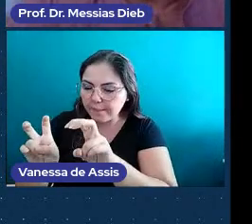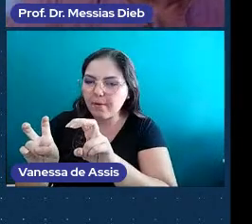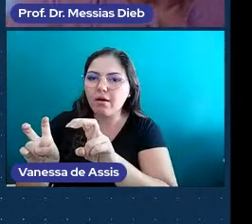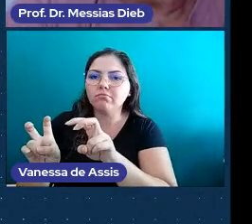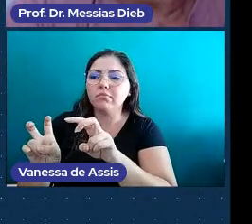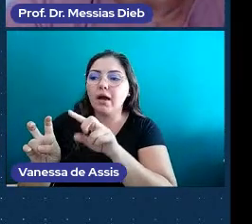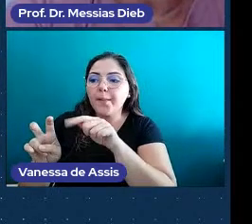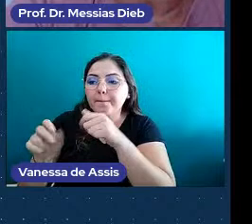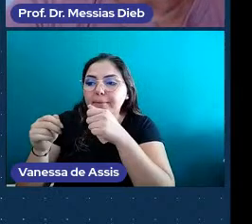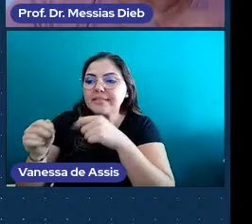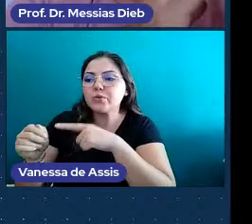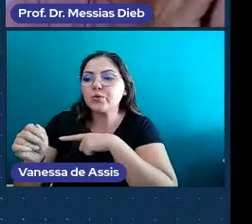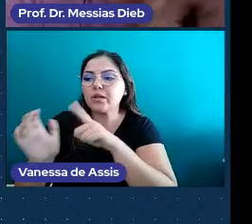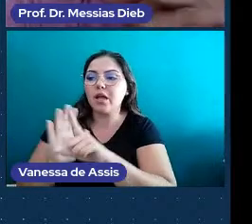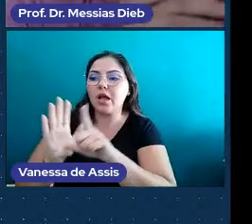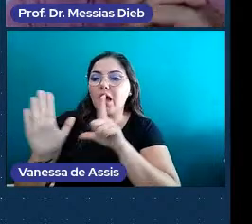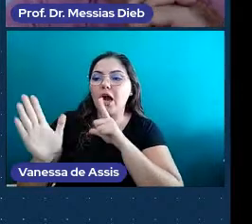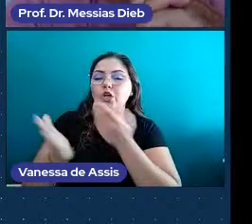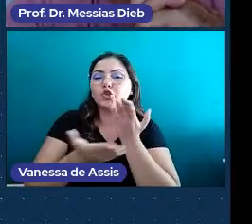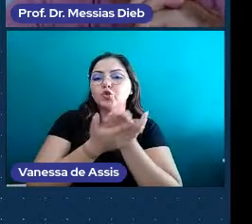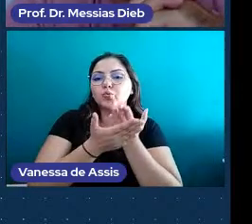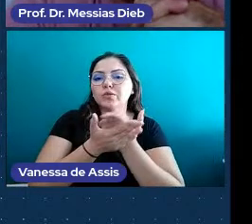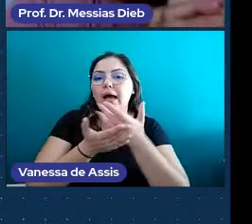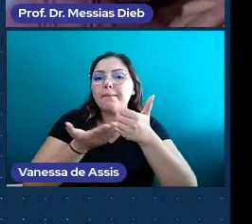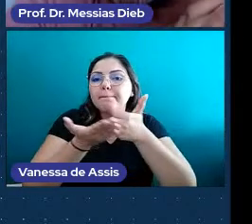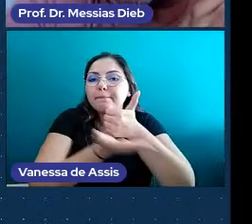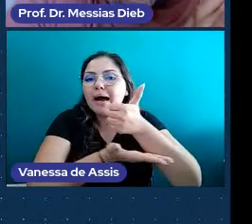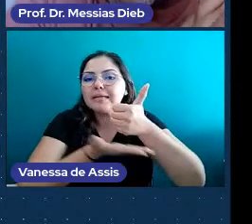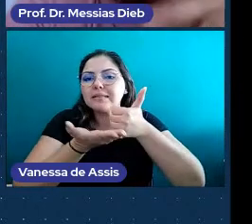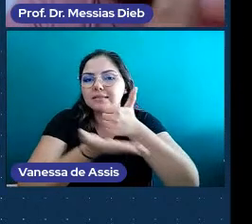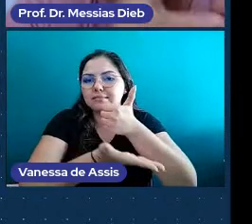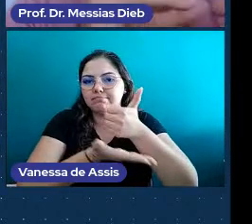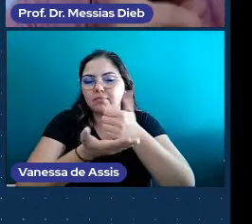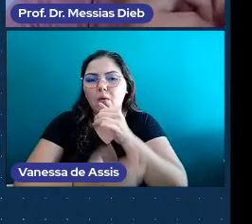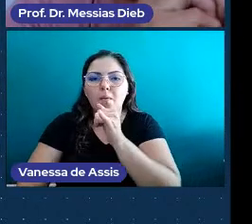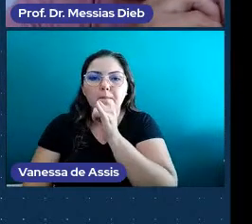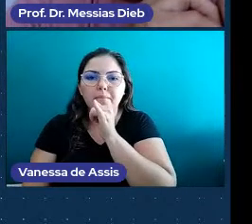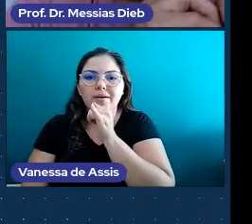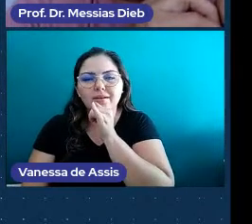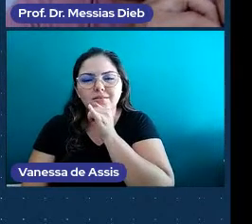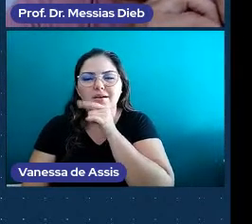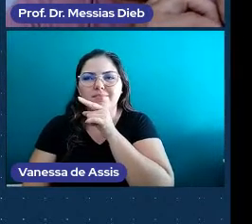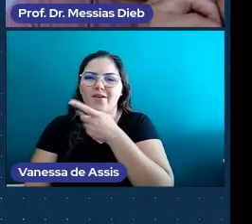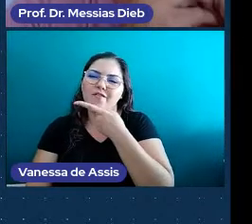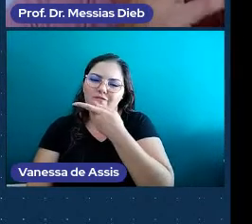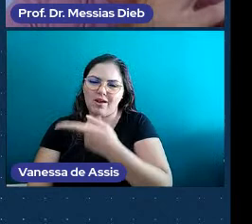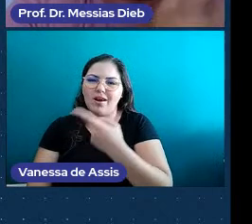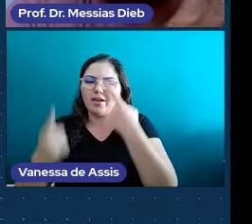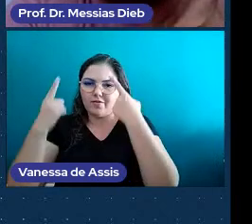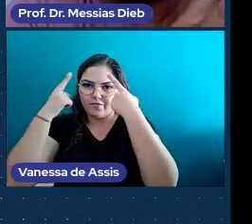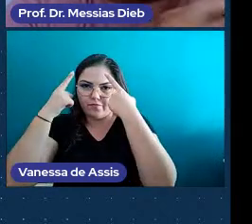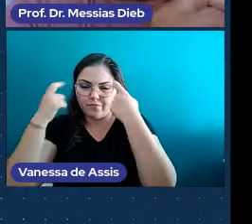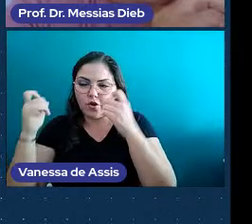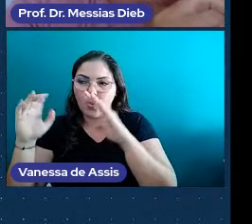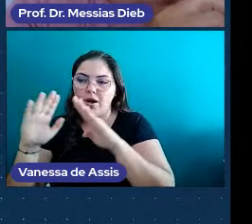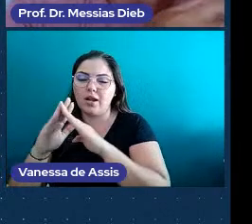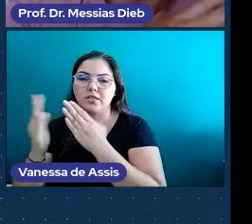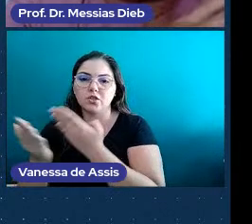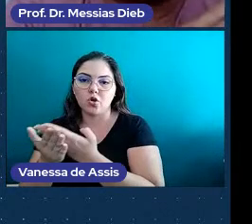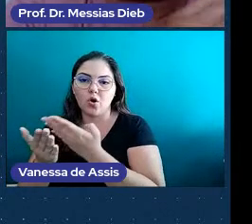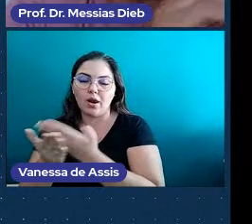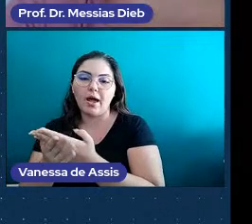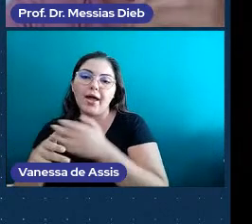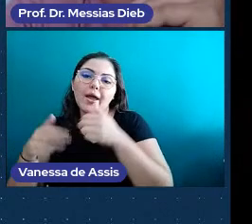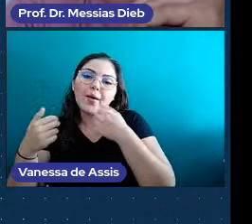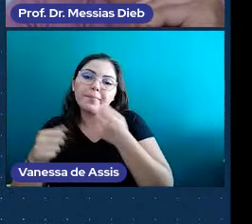conceitual. Então, naquele caso, né, quando eu estava falando da violência escolar, eu tenho que buscar autores que conceituem violência.